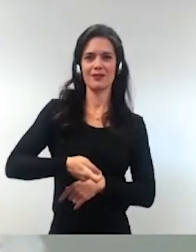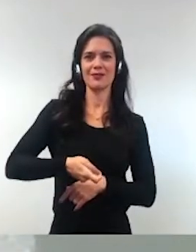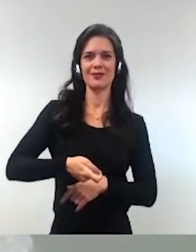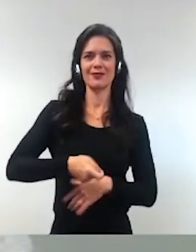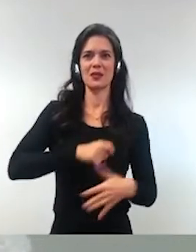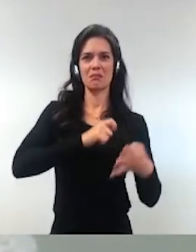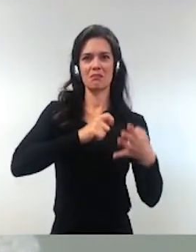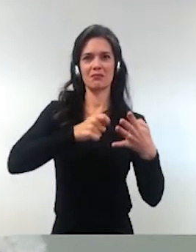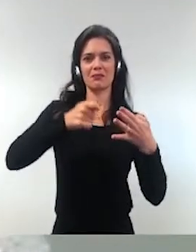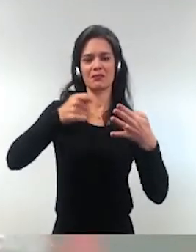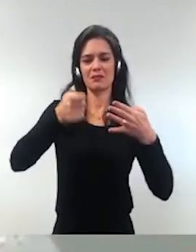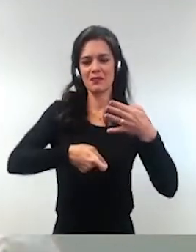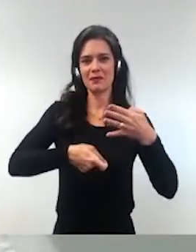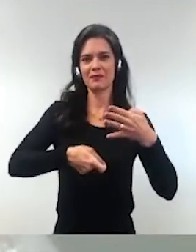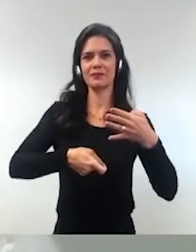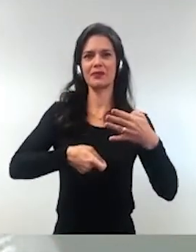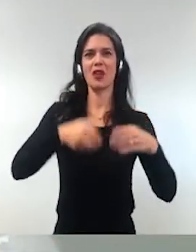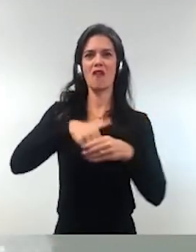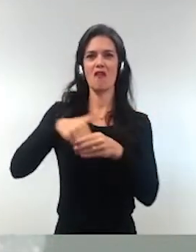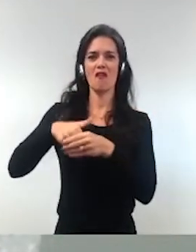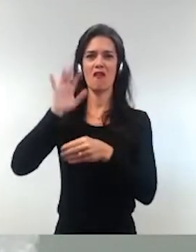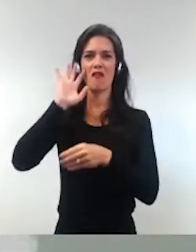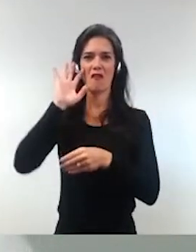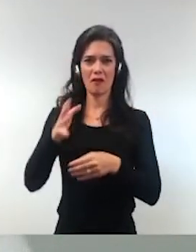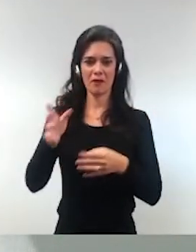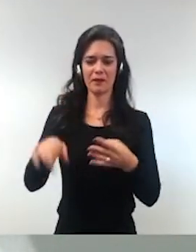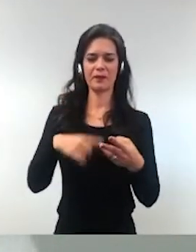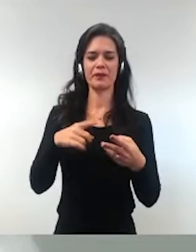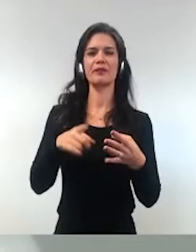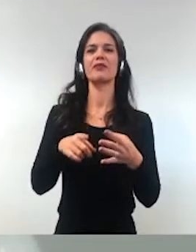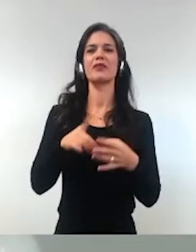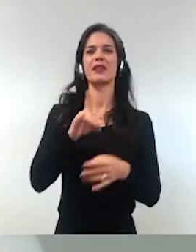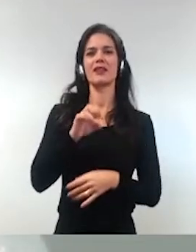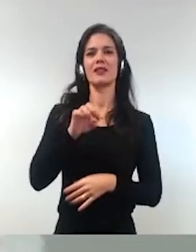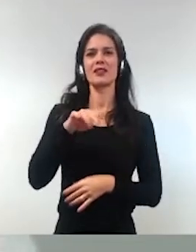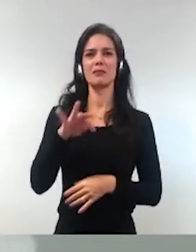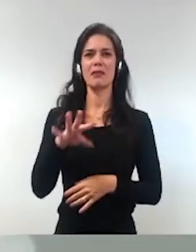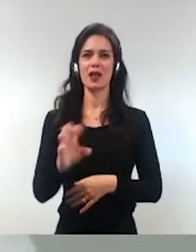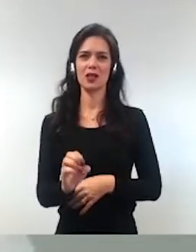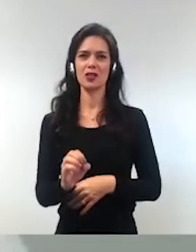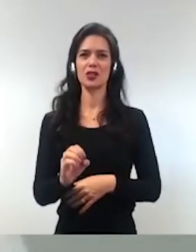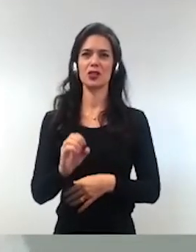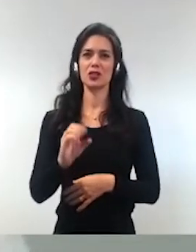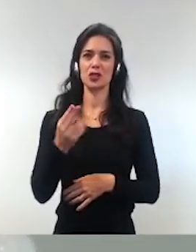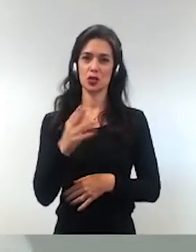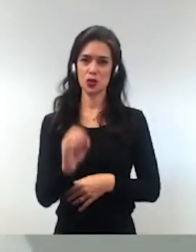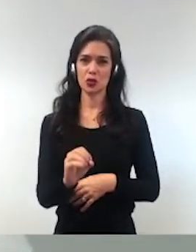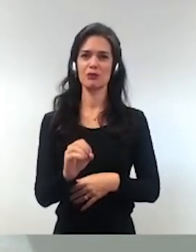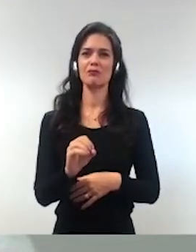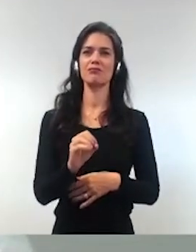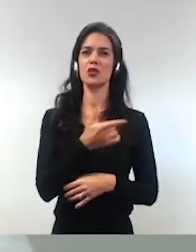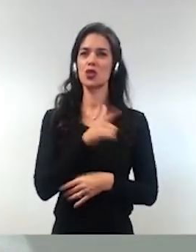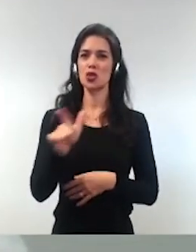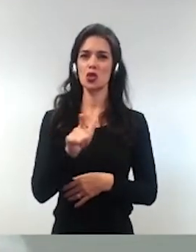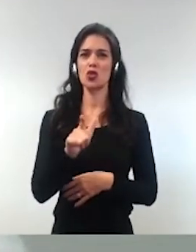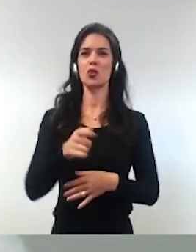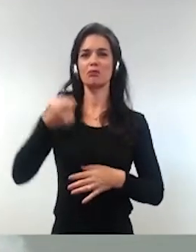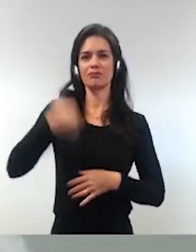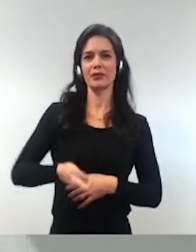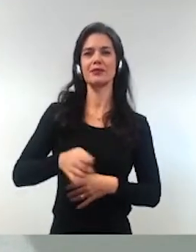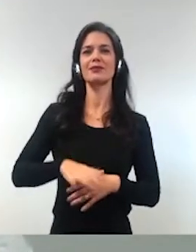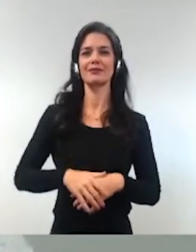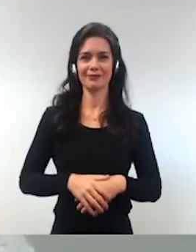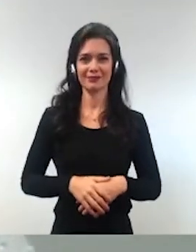sentenças, acórdãos, decisões interlocutórias e despachos. Efetivamente, foi uma justiça que não